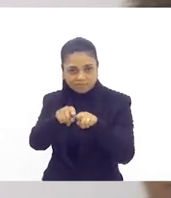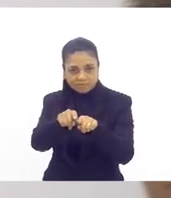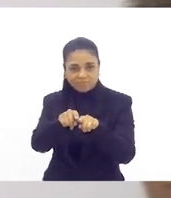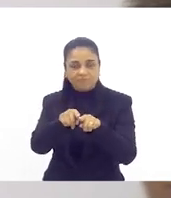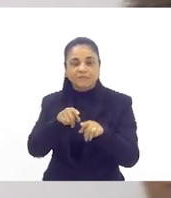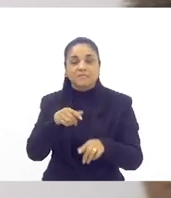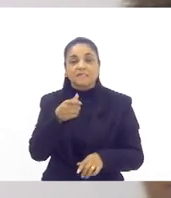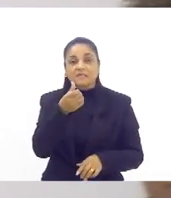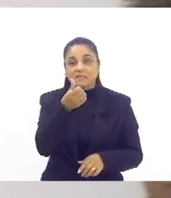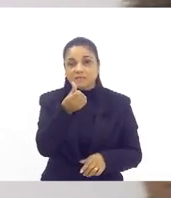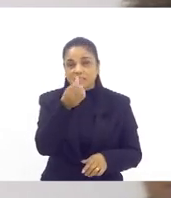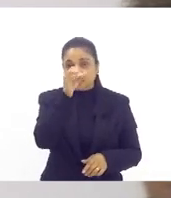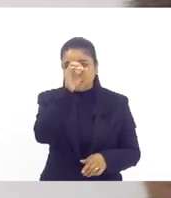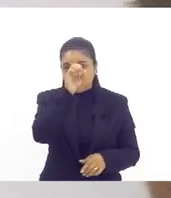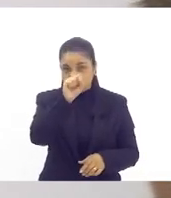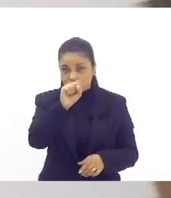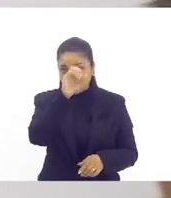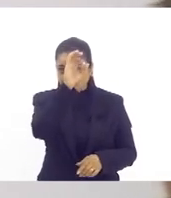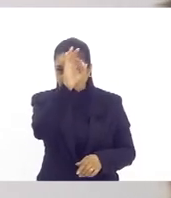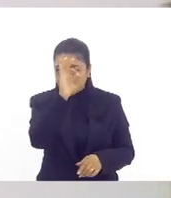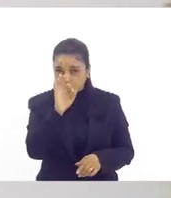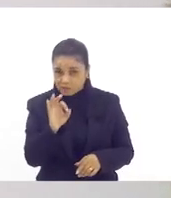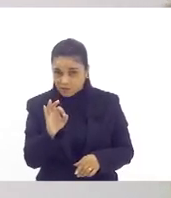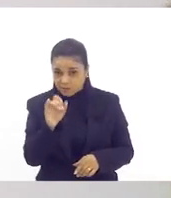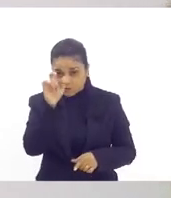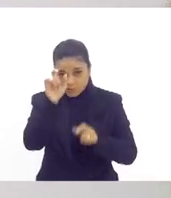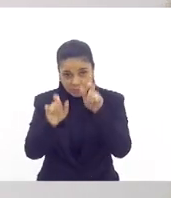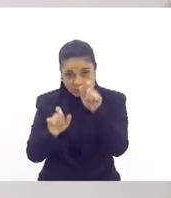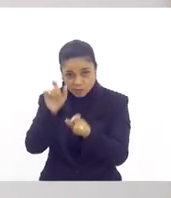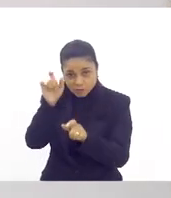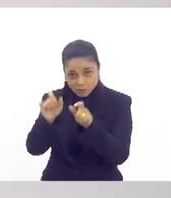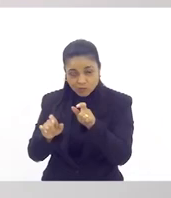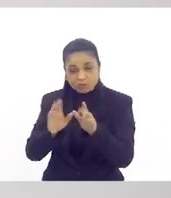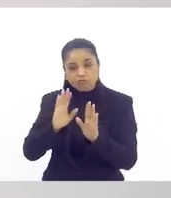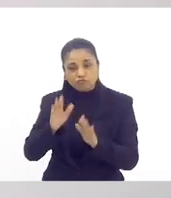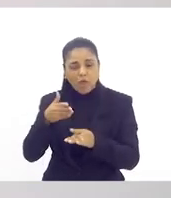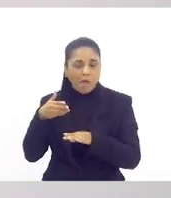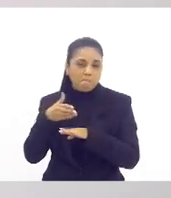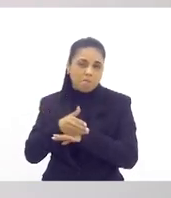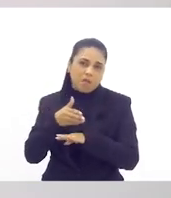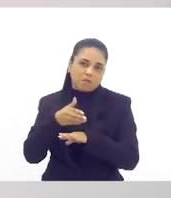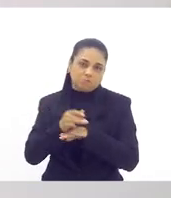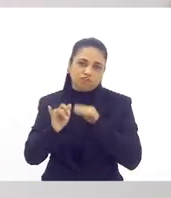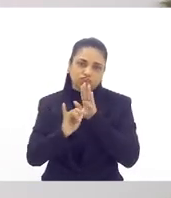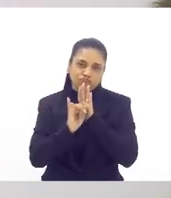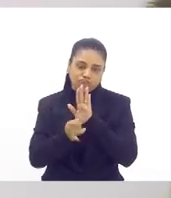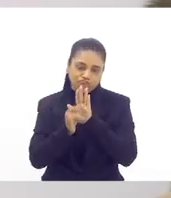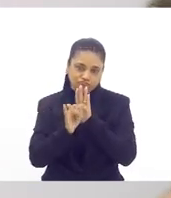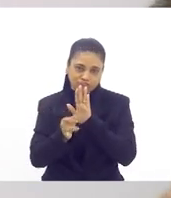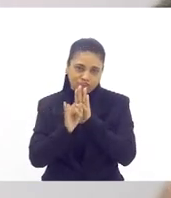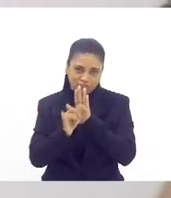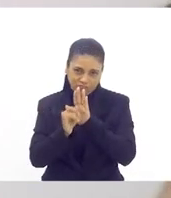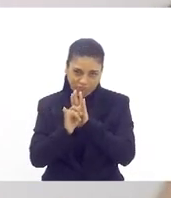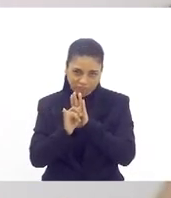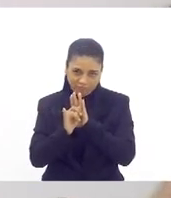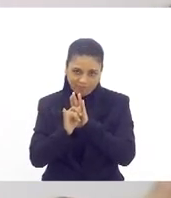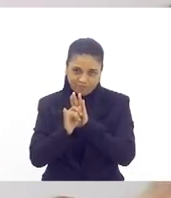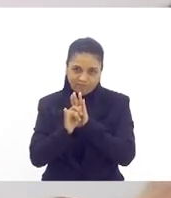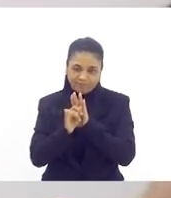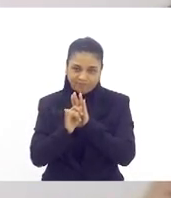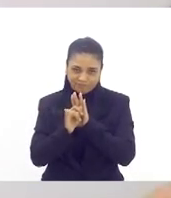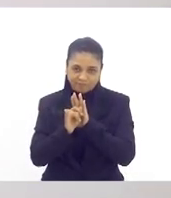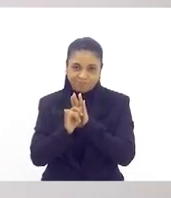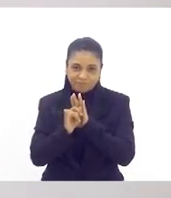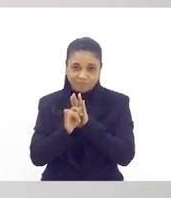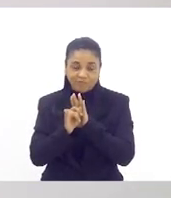68% dessas pessoas já participaram de editais de fomento olharam lá para aquele